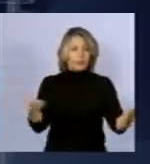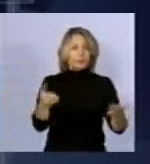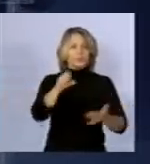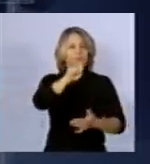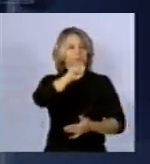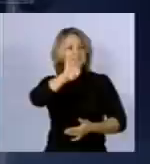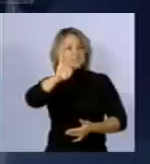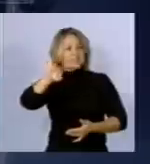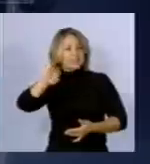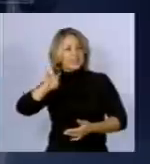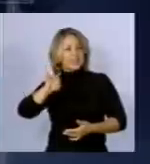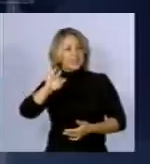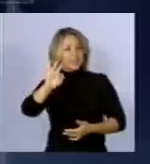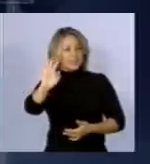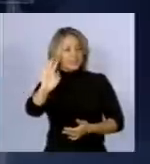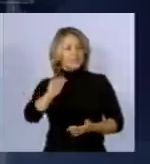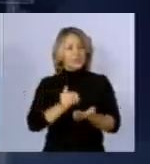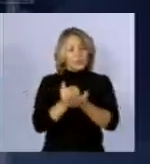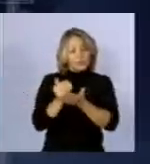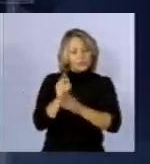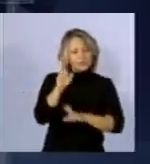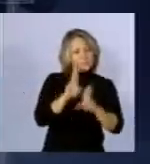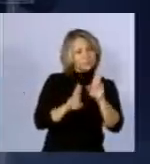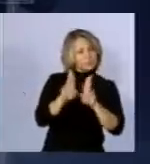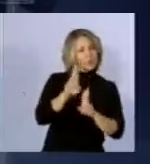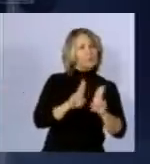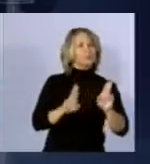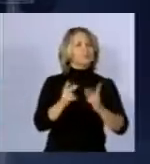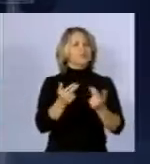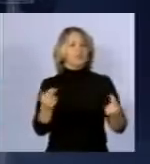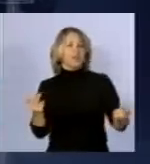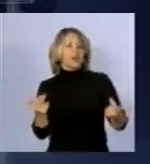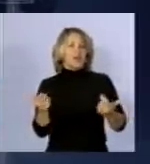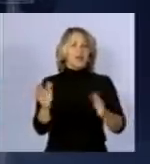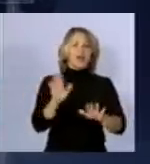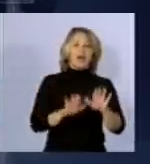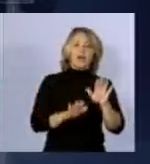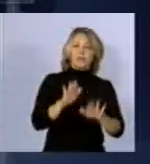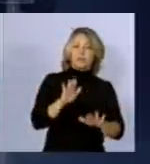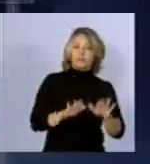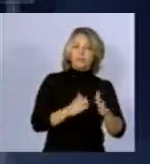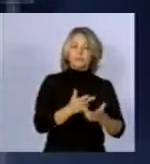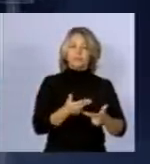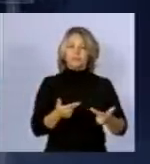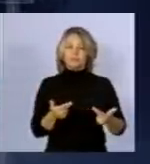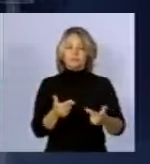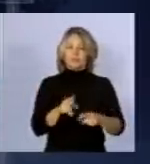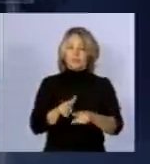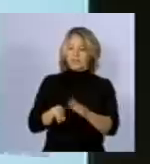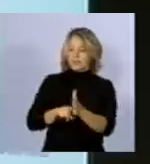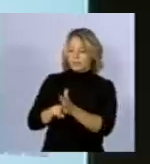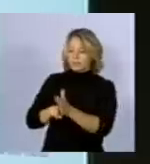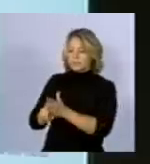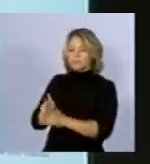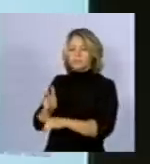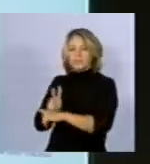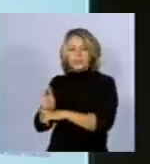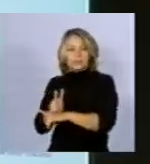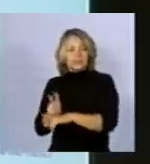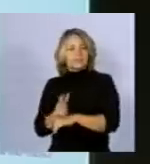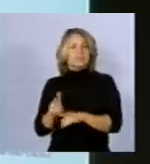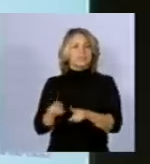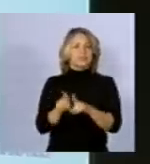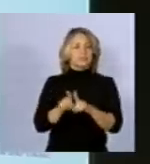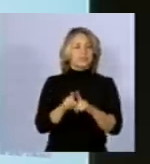Federal começa a se utilizar eh com alguma regularidade que Esperamos que se torne uma regra é dessa